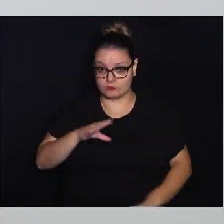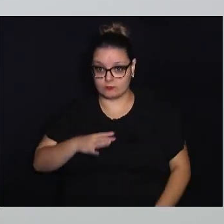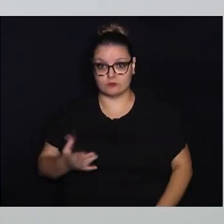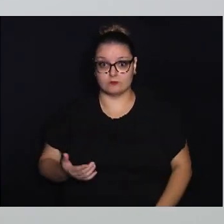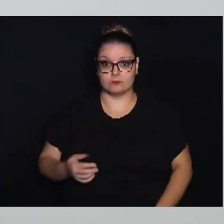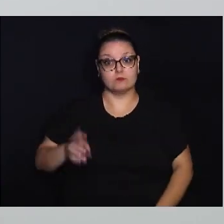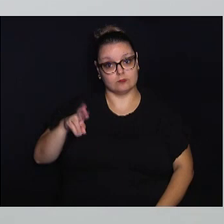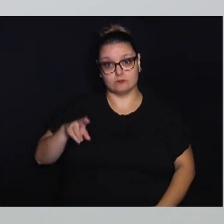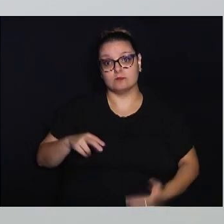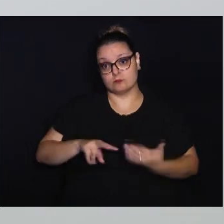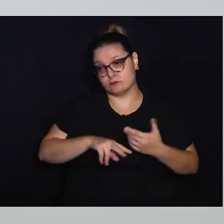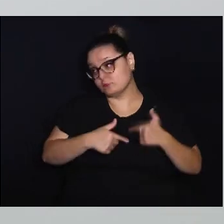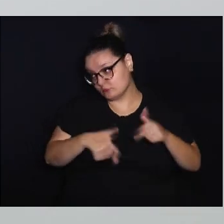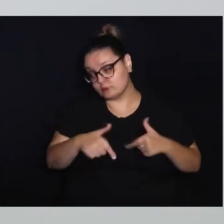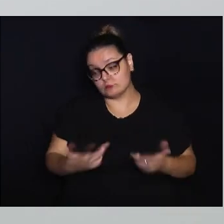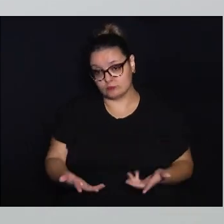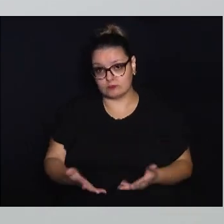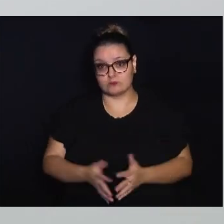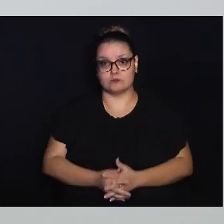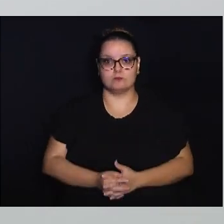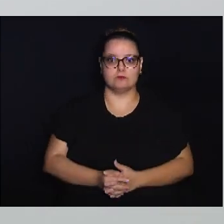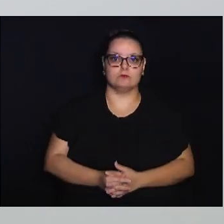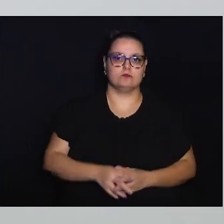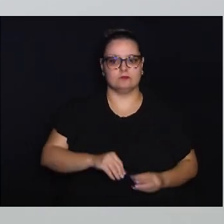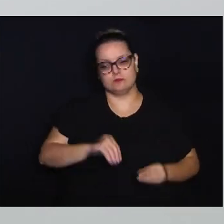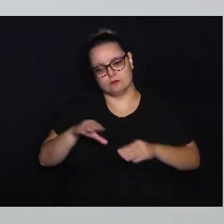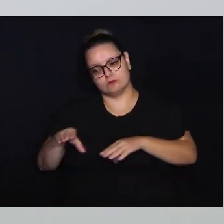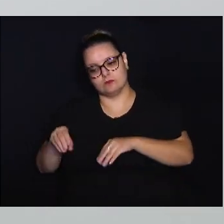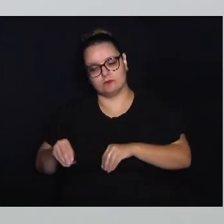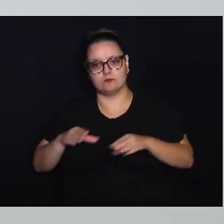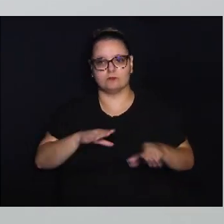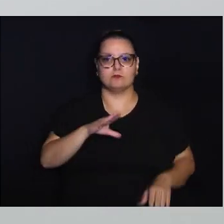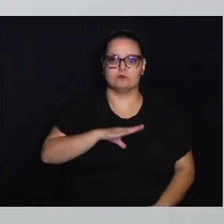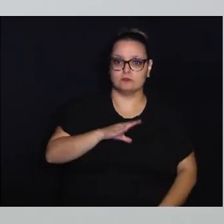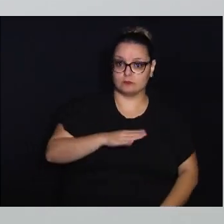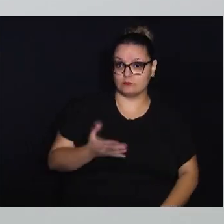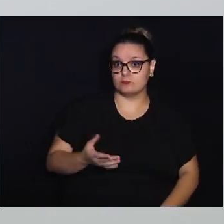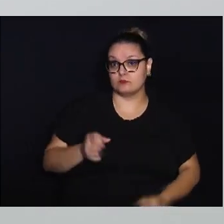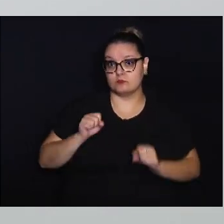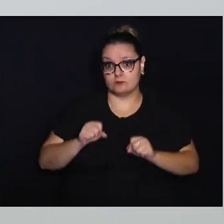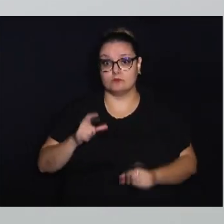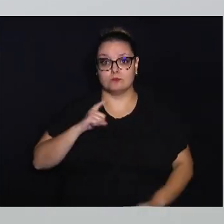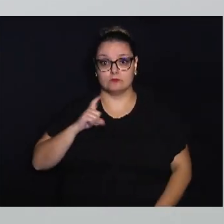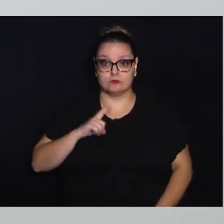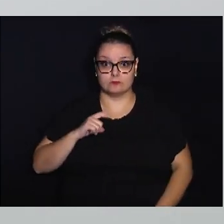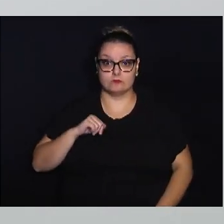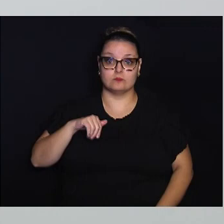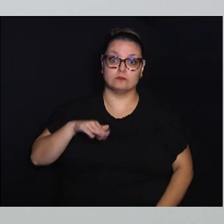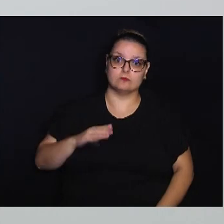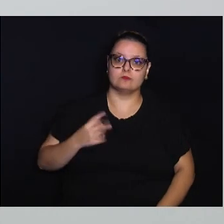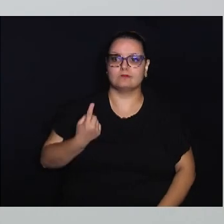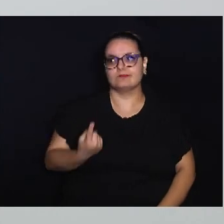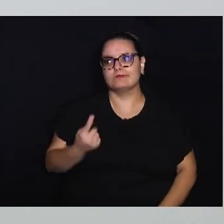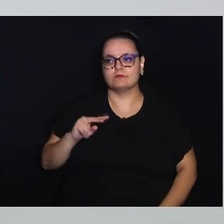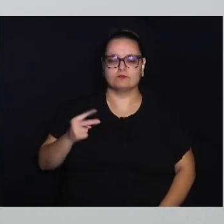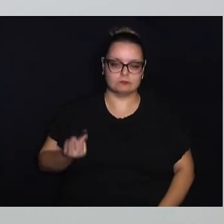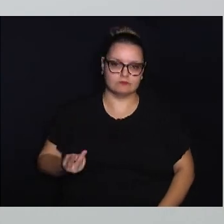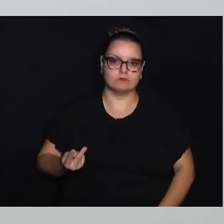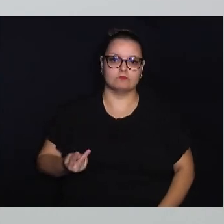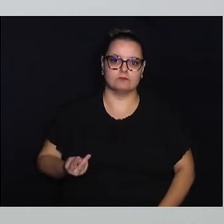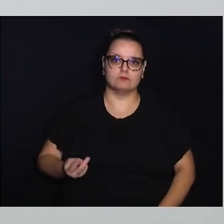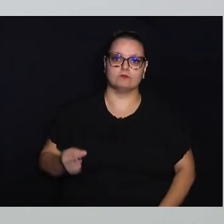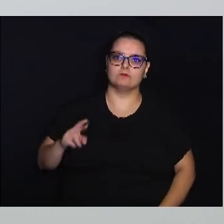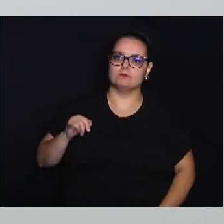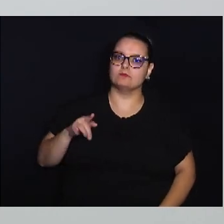outras cidades em decorrência do trabalho, né? E nessas mudanças de cidade por trabalho, você pode ser transferido mais do que uma vez.